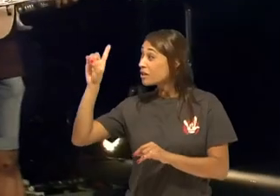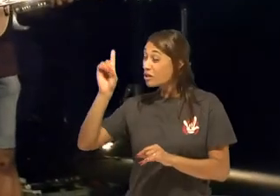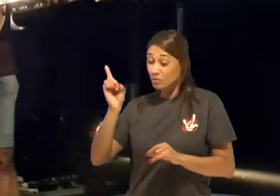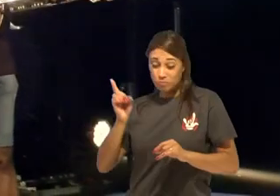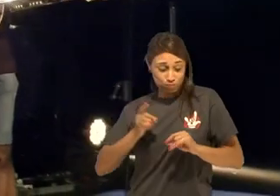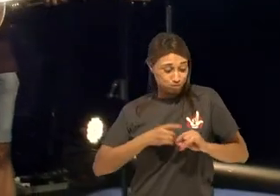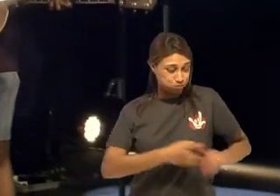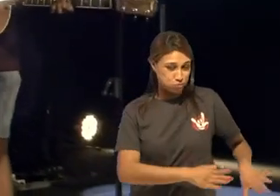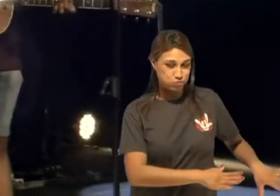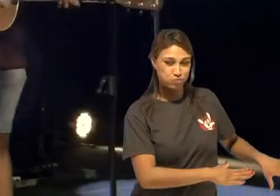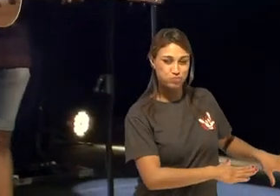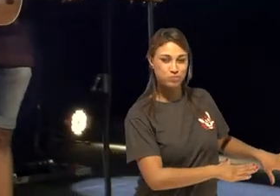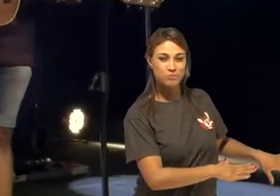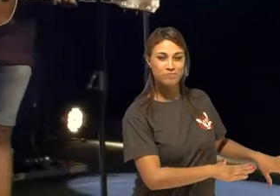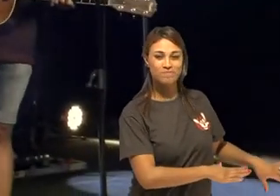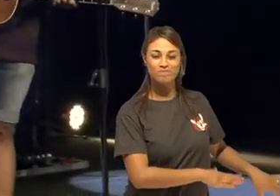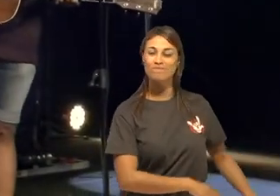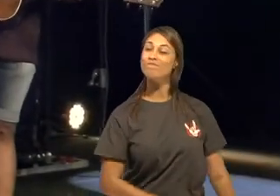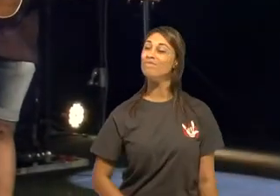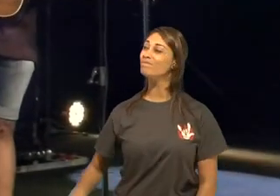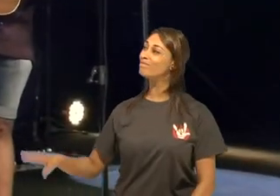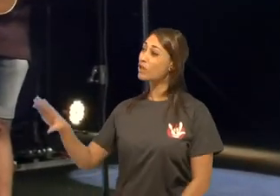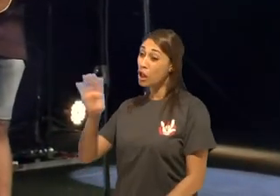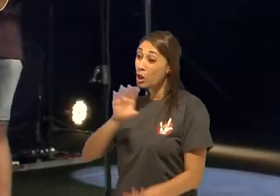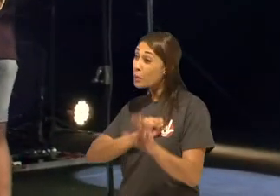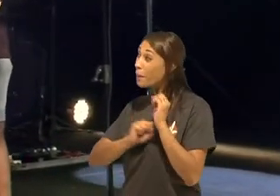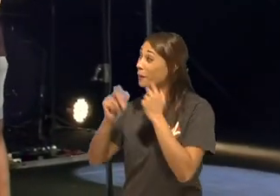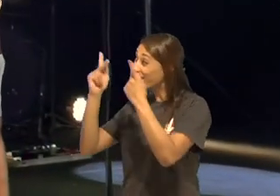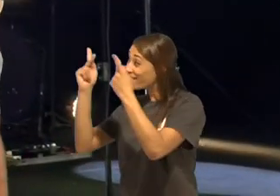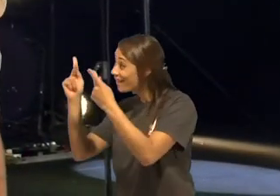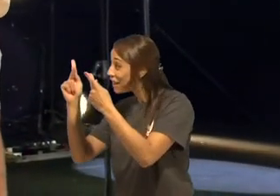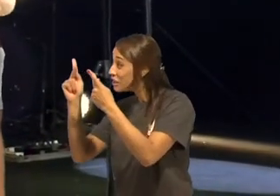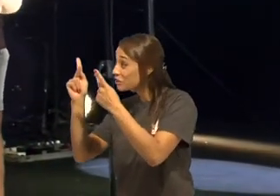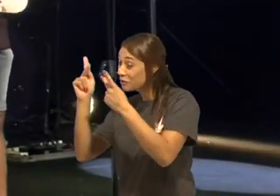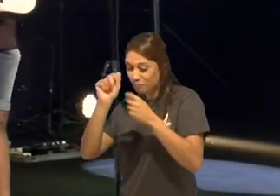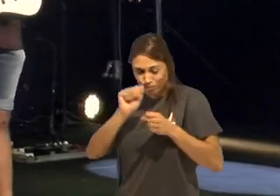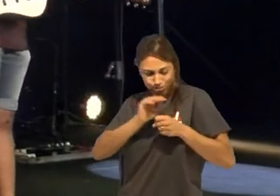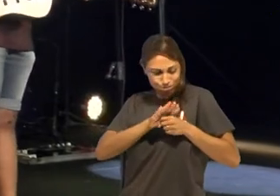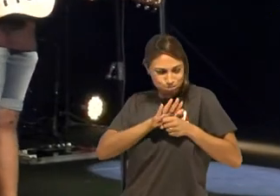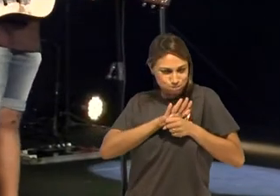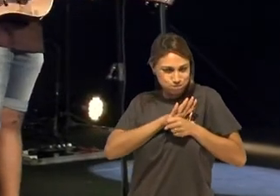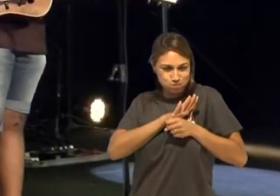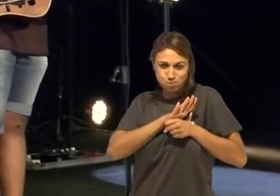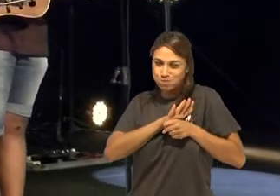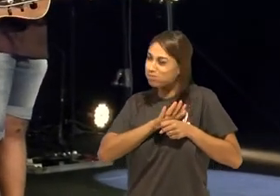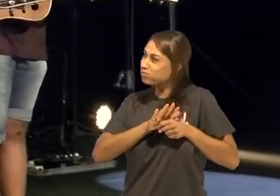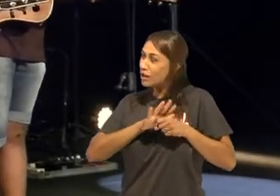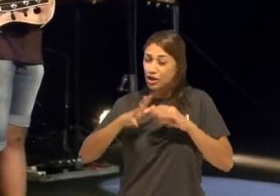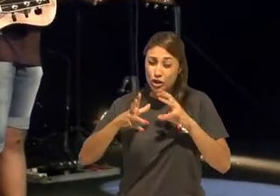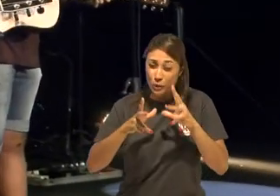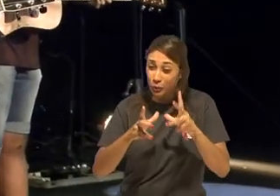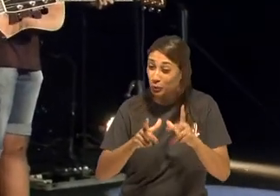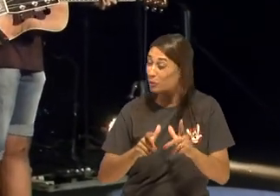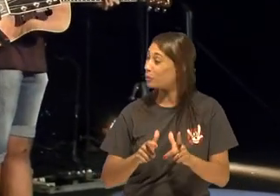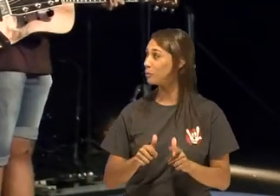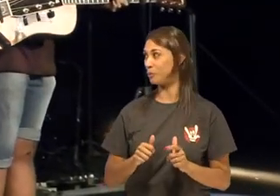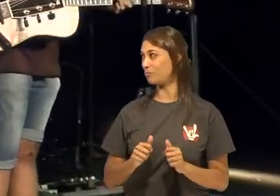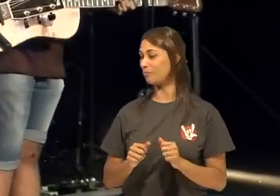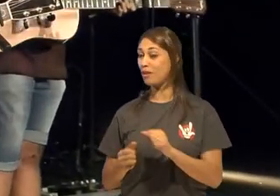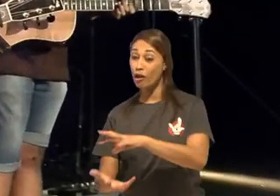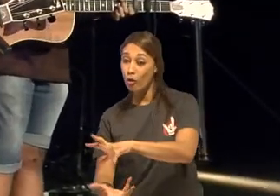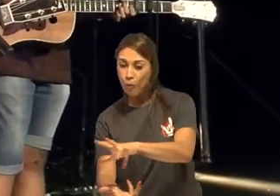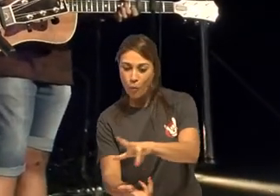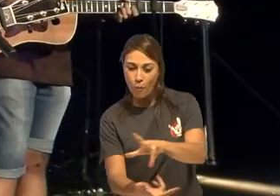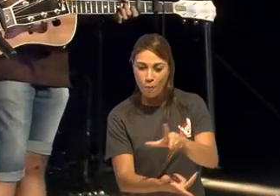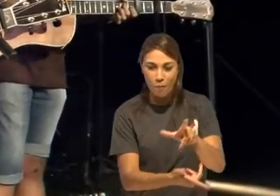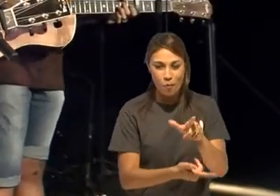Teu amor preenche tudo o que nada e ninguém pode preencher. Nós